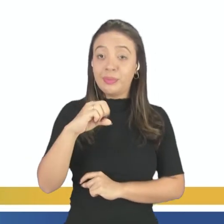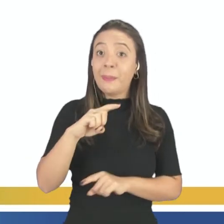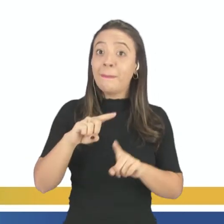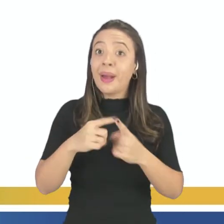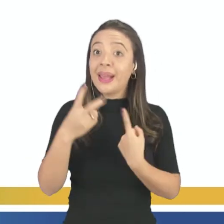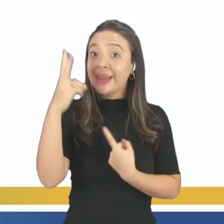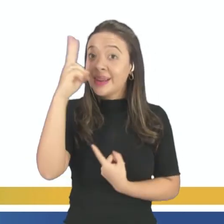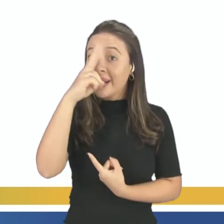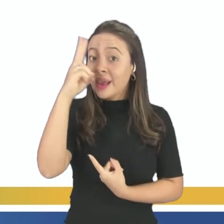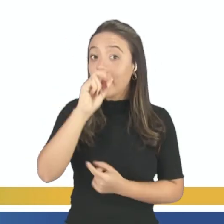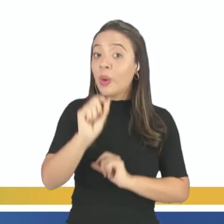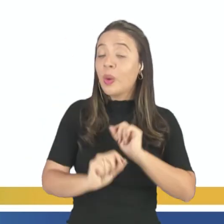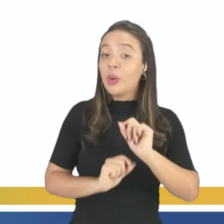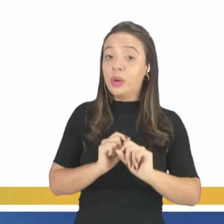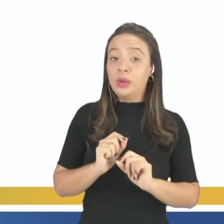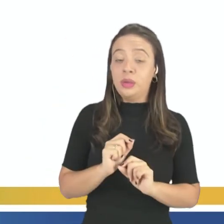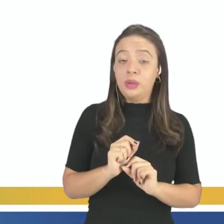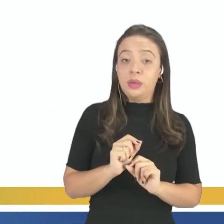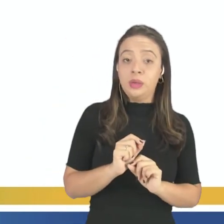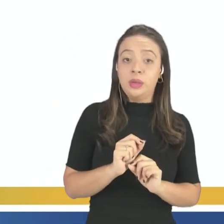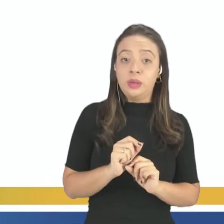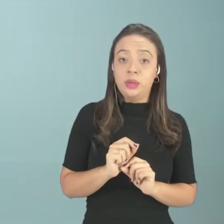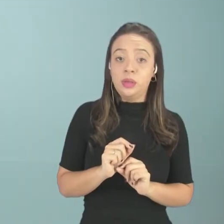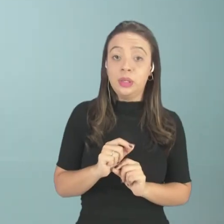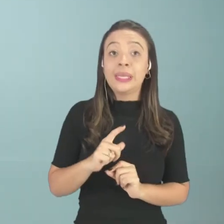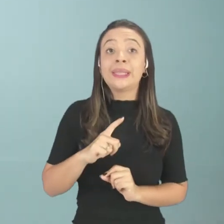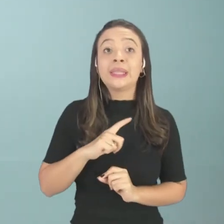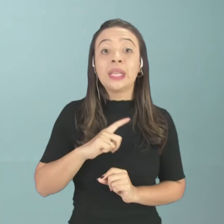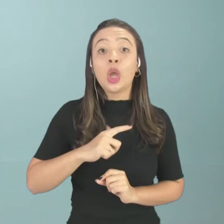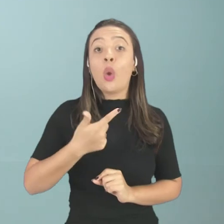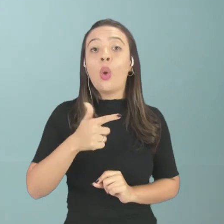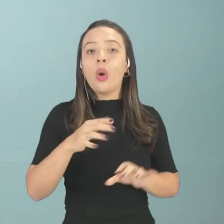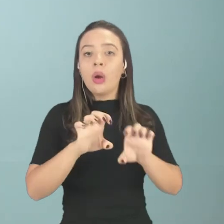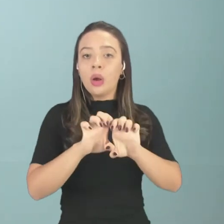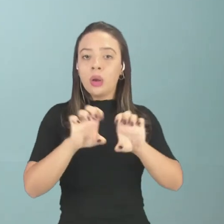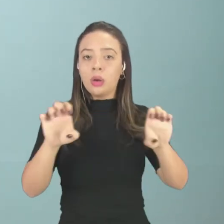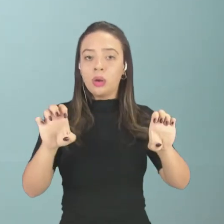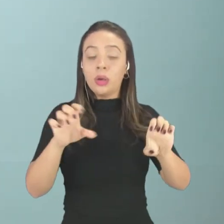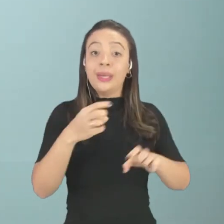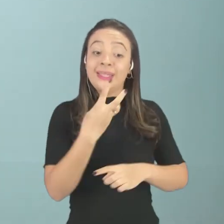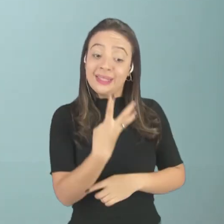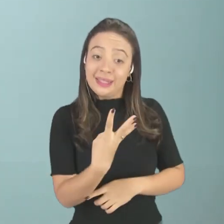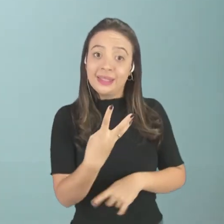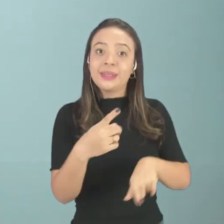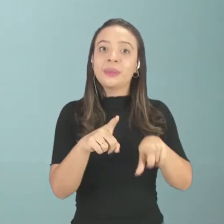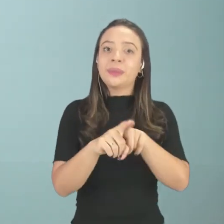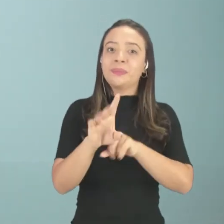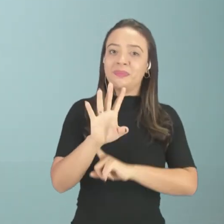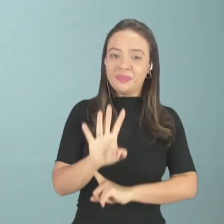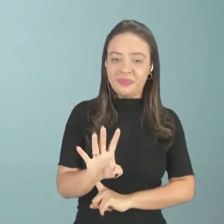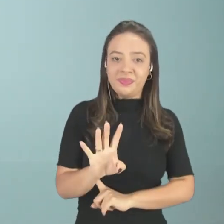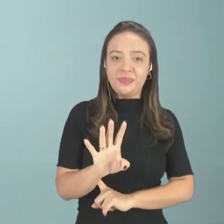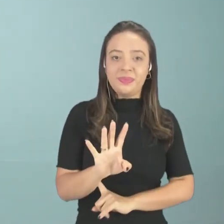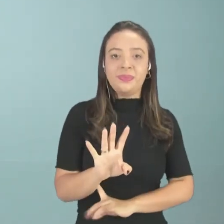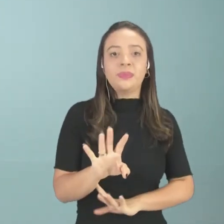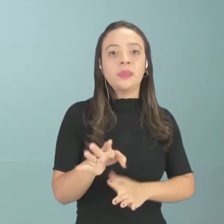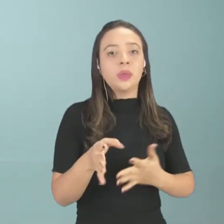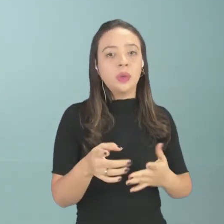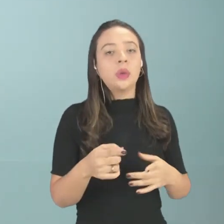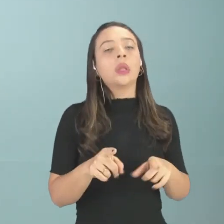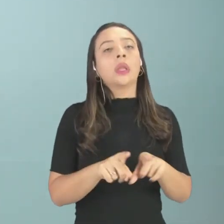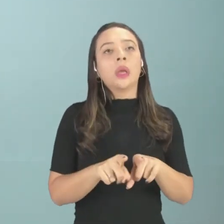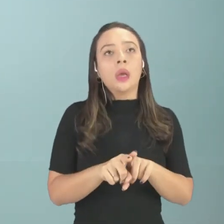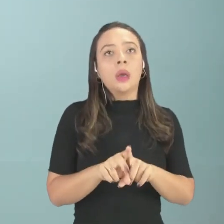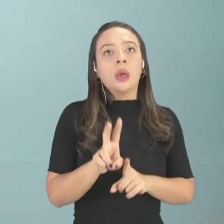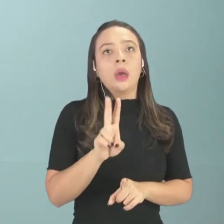esqueçam porque nós temos os outros duas equações, a equação 3 e 4. E aí nós vamos utilizar